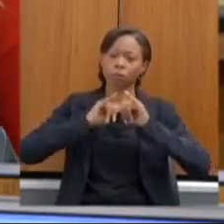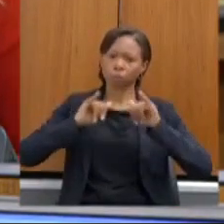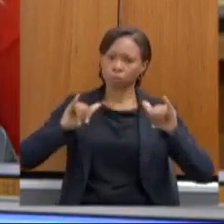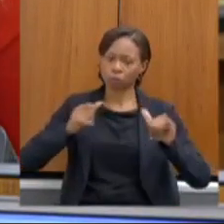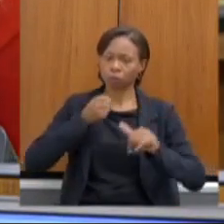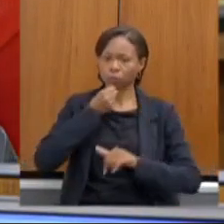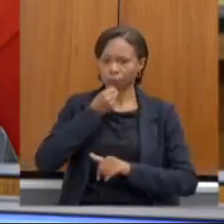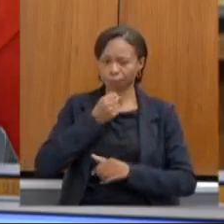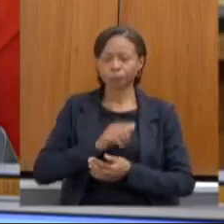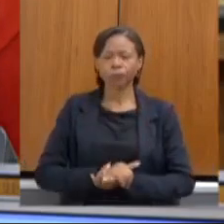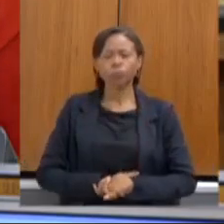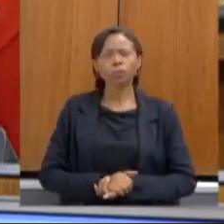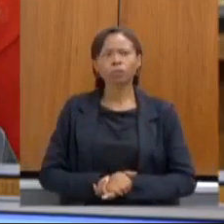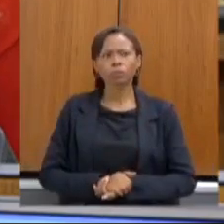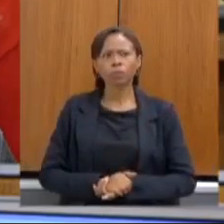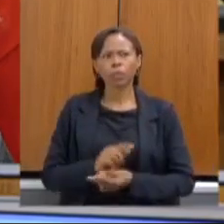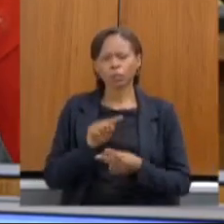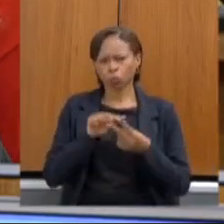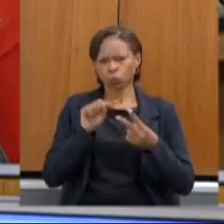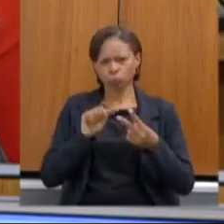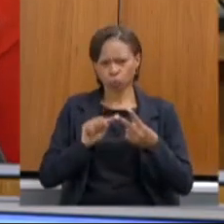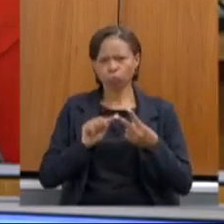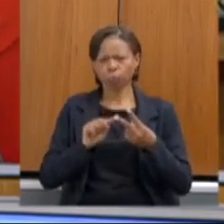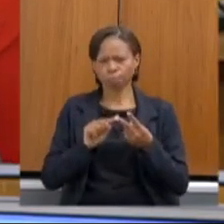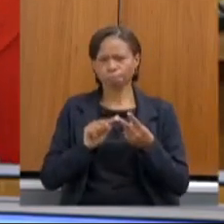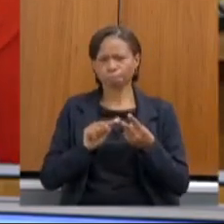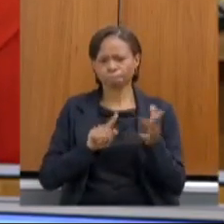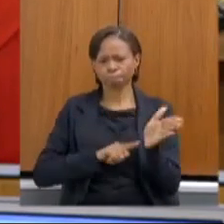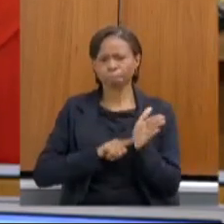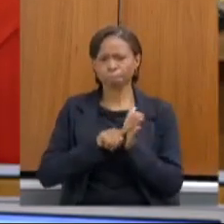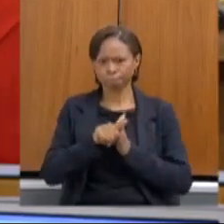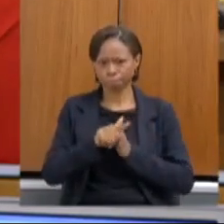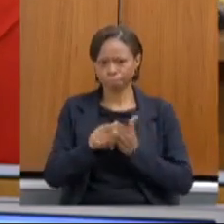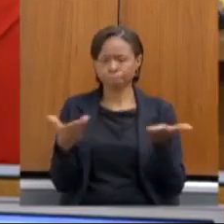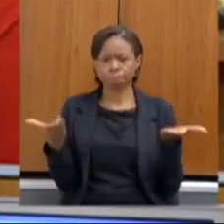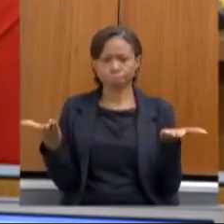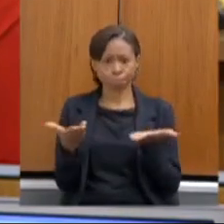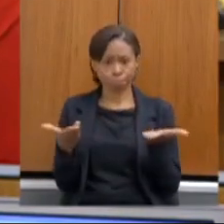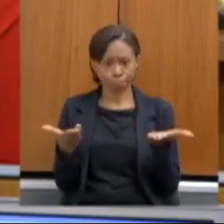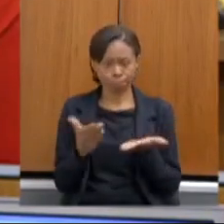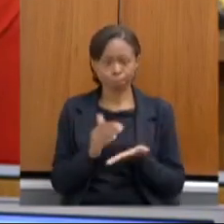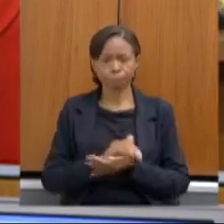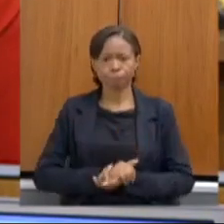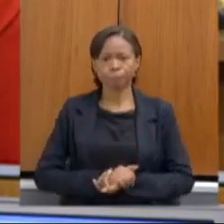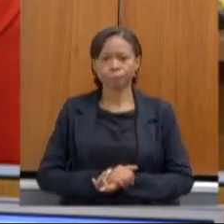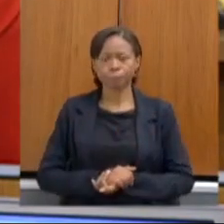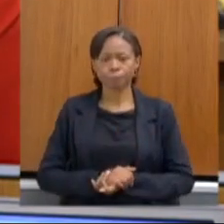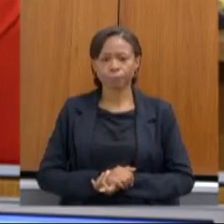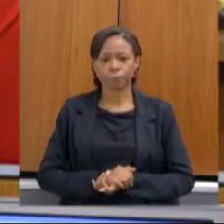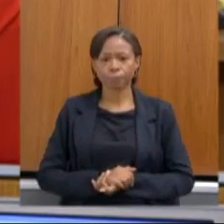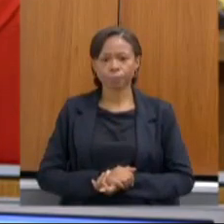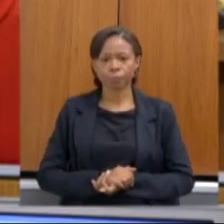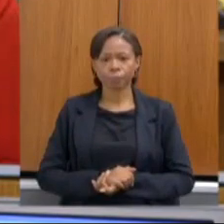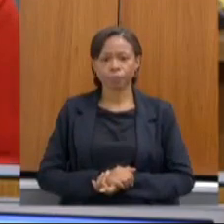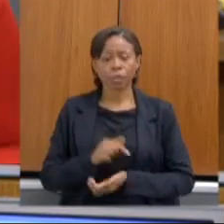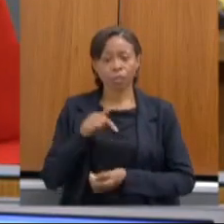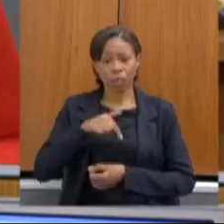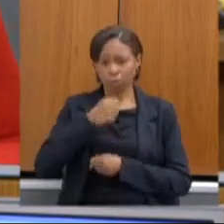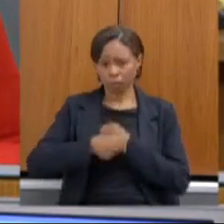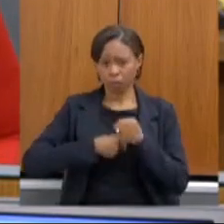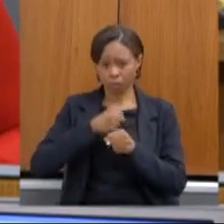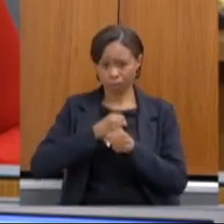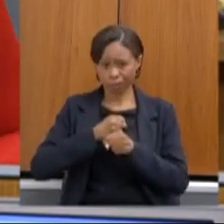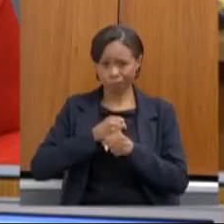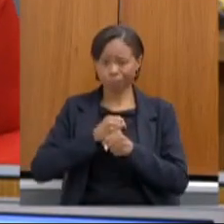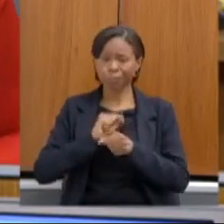é presidente são duas questões que eu quero trazer aqui no nosso Assembleia fiscaliza nós estamos um ano de uma